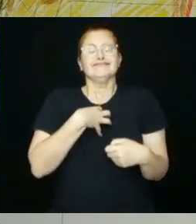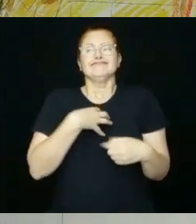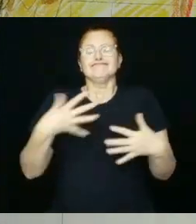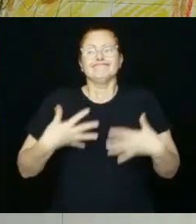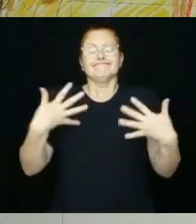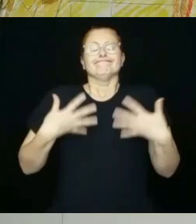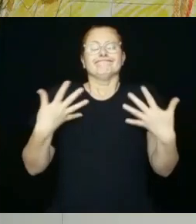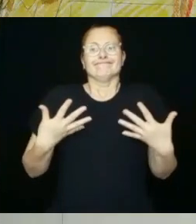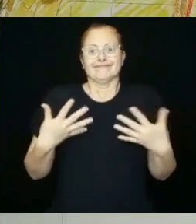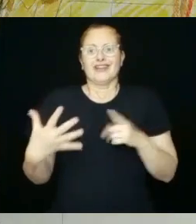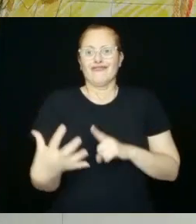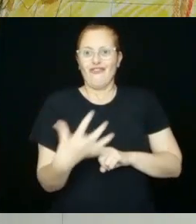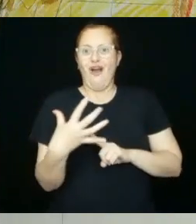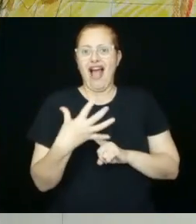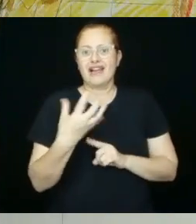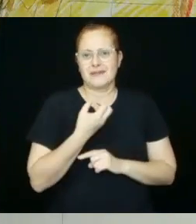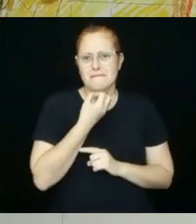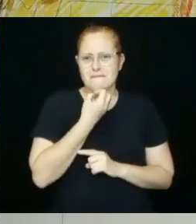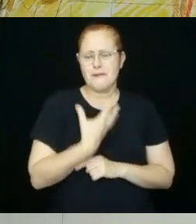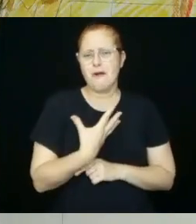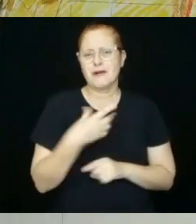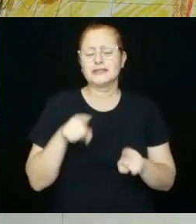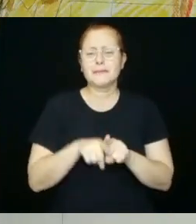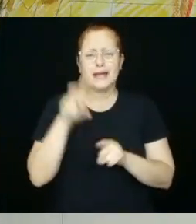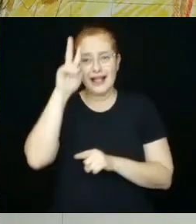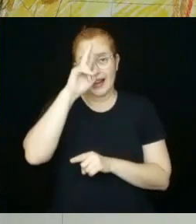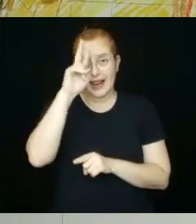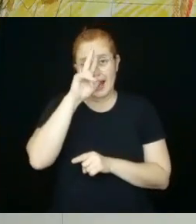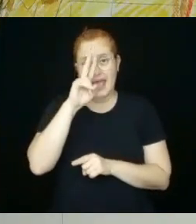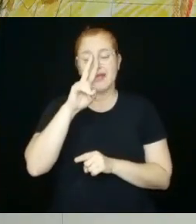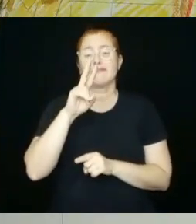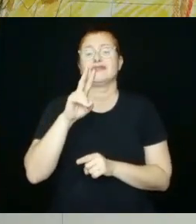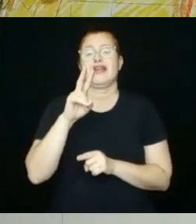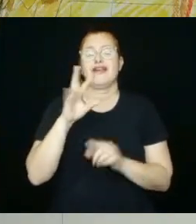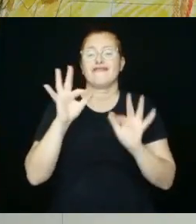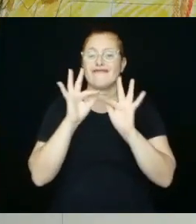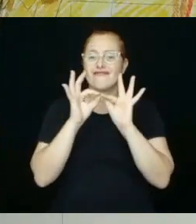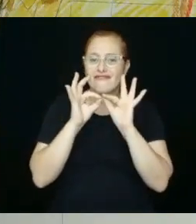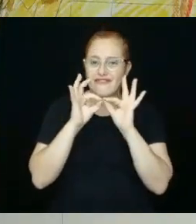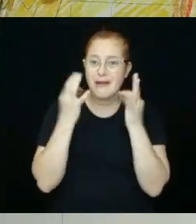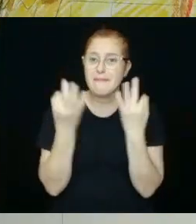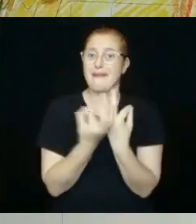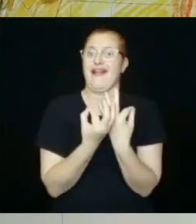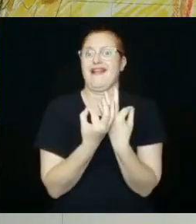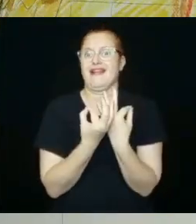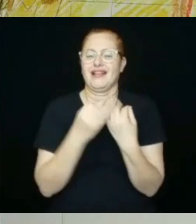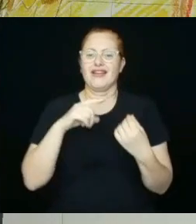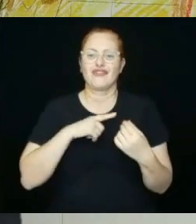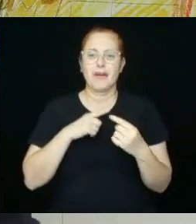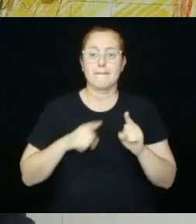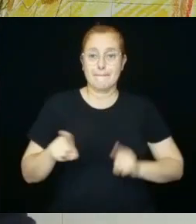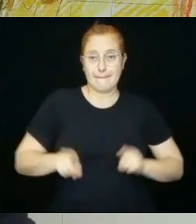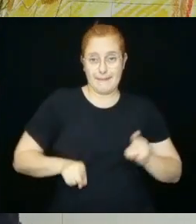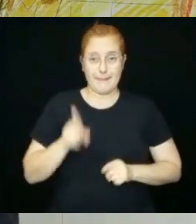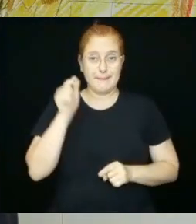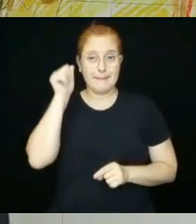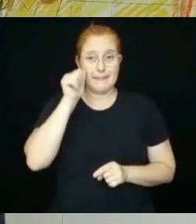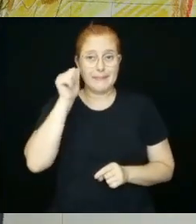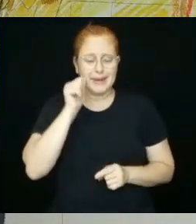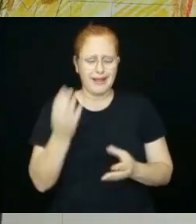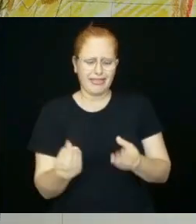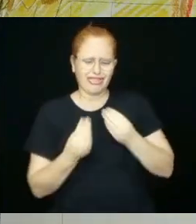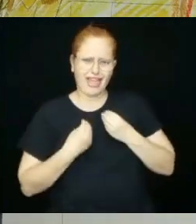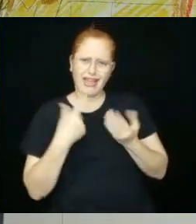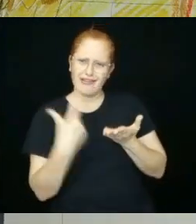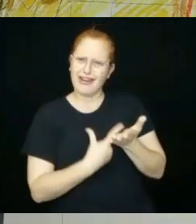algumas coisas. Lembro também de uns parentes, tem uma prima que me deu vários